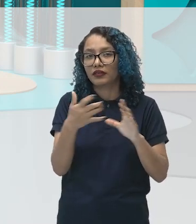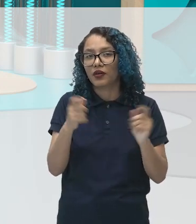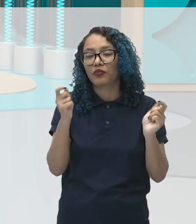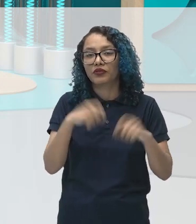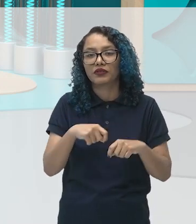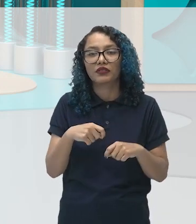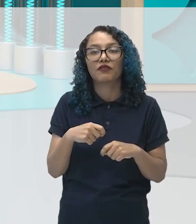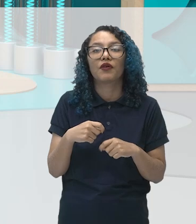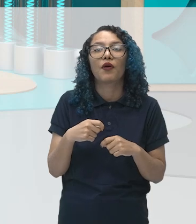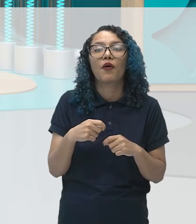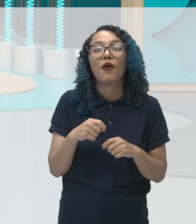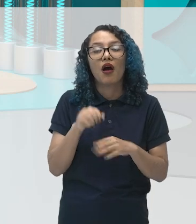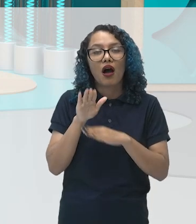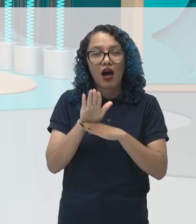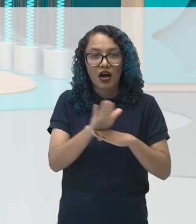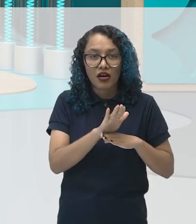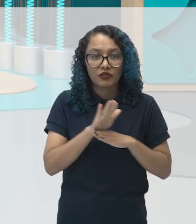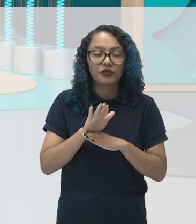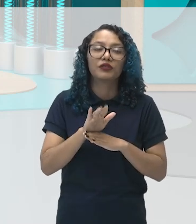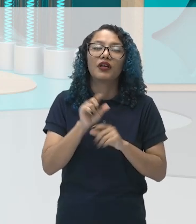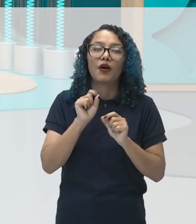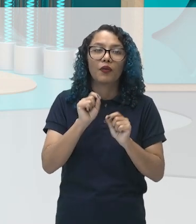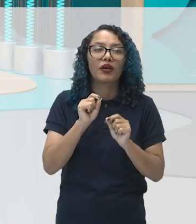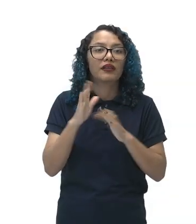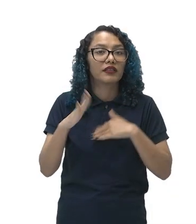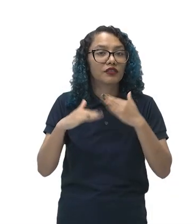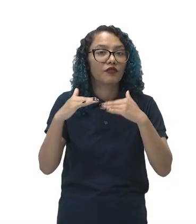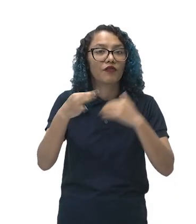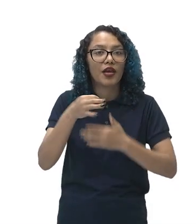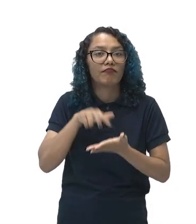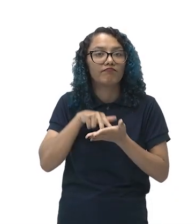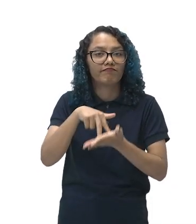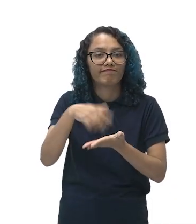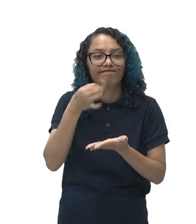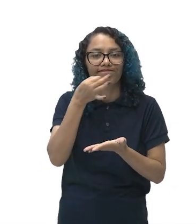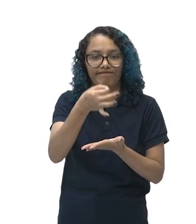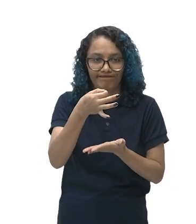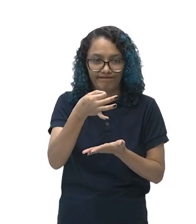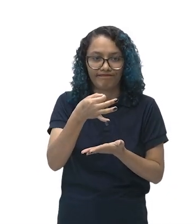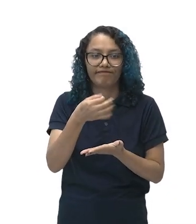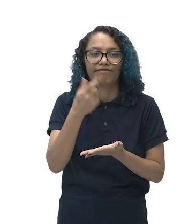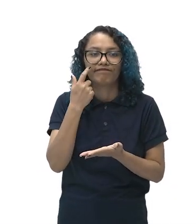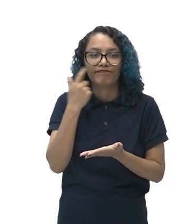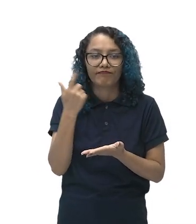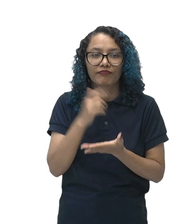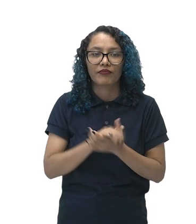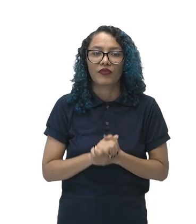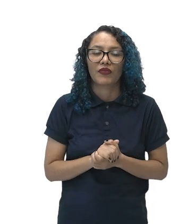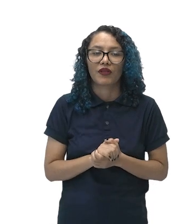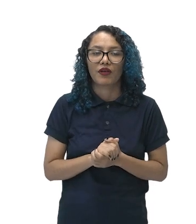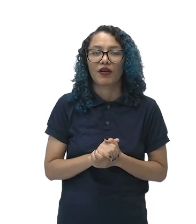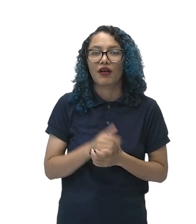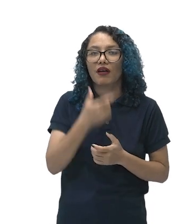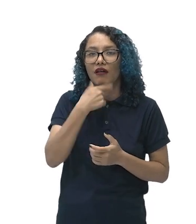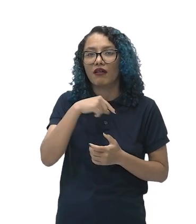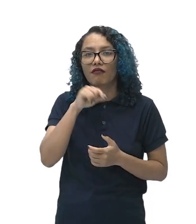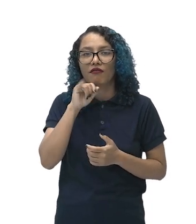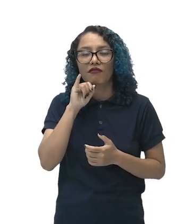a construir o meu posicionamento crítico. Então, olhem só. Olhem aí. Quem informa quem? Ou